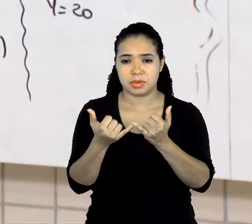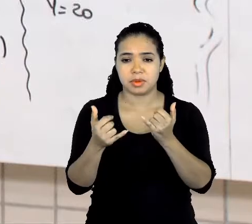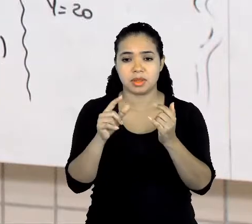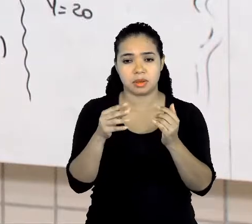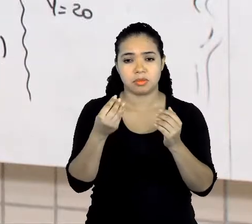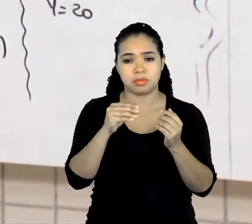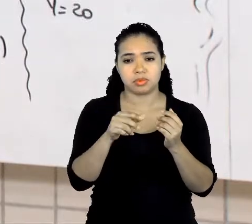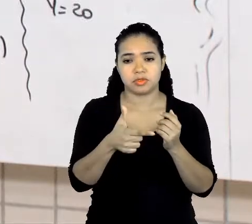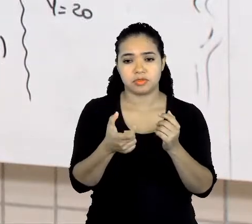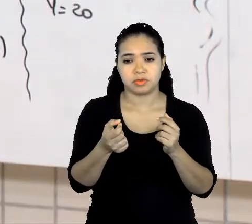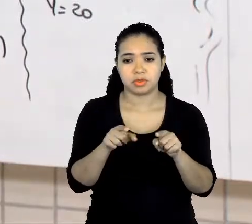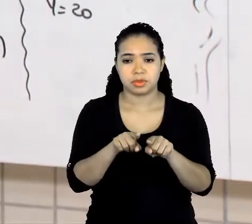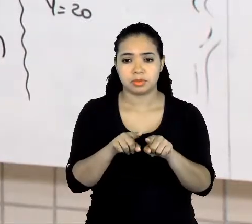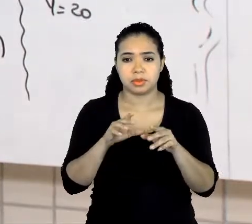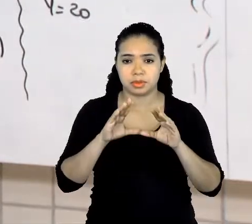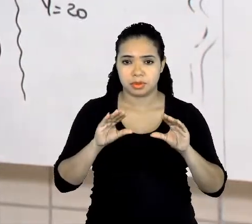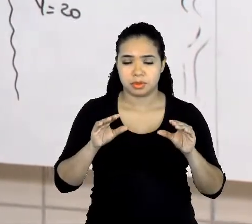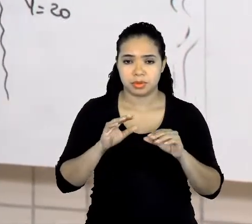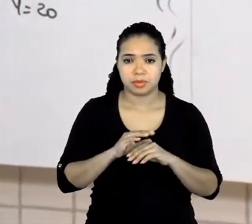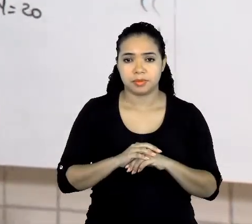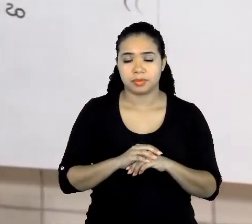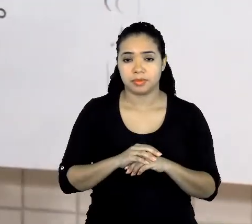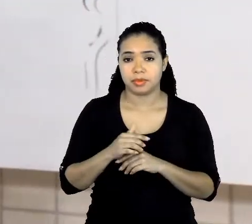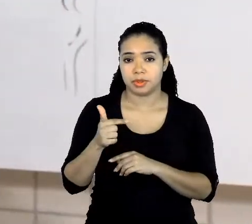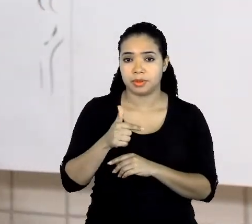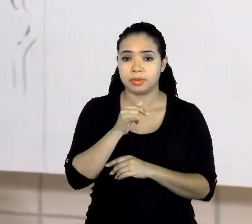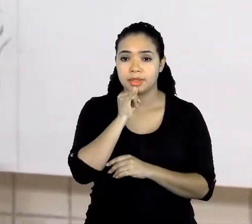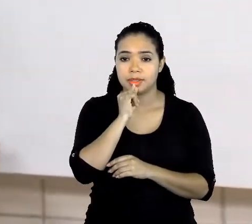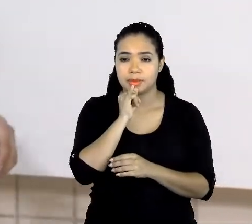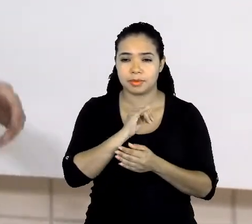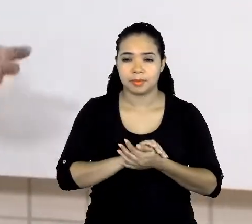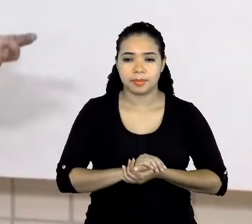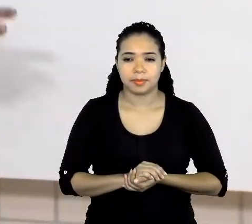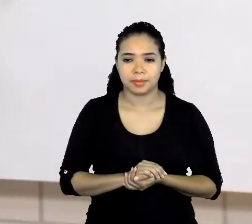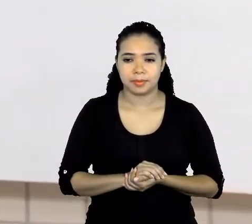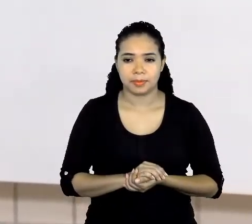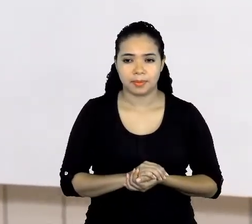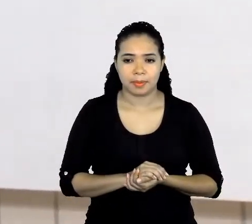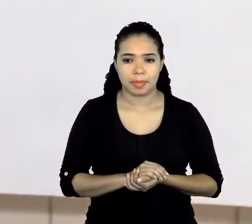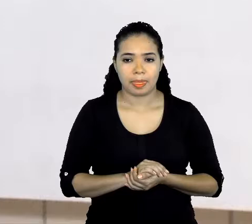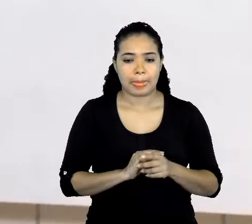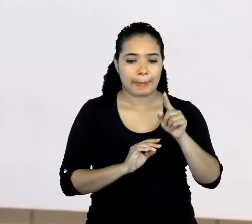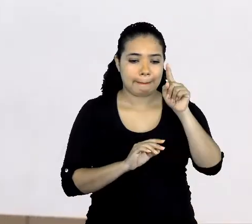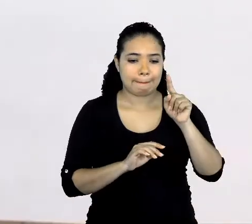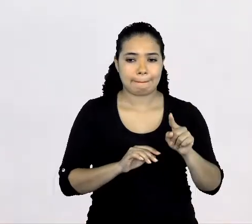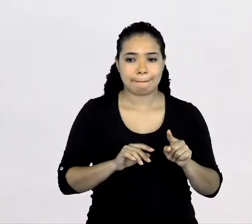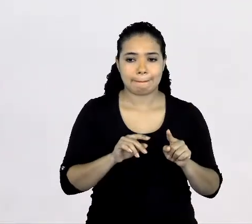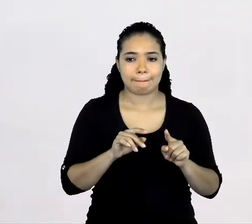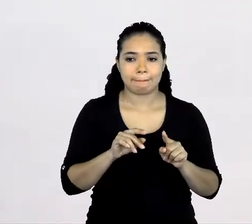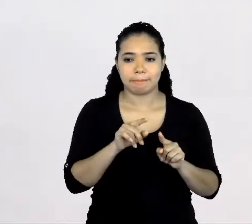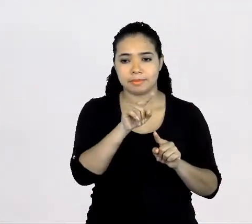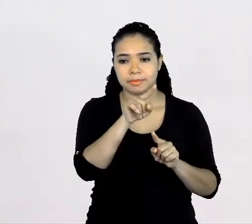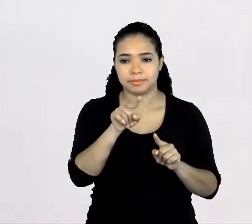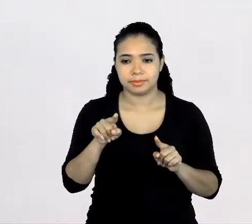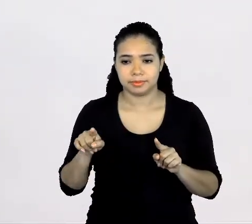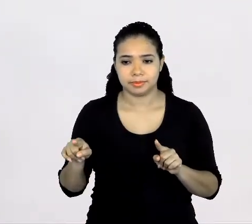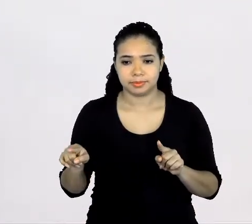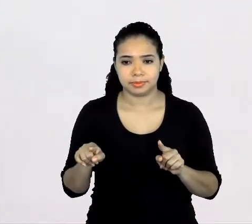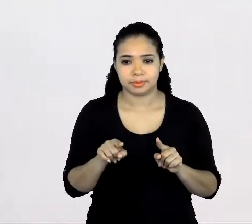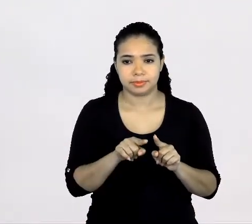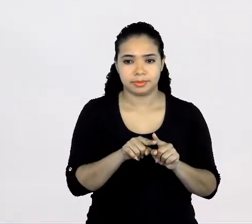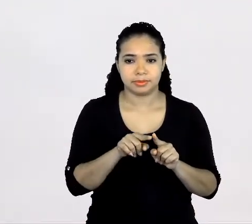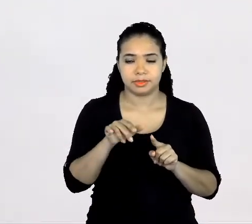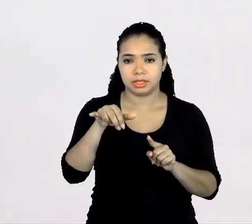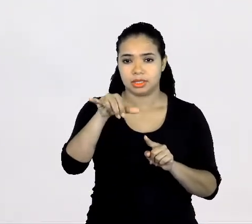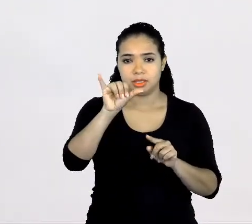Tranquilo? Então, vamos para um segundo exemplo. Ainda encontrando x e y, o triângulo está numa posição diferente, eu